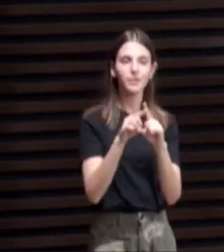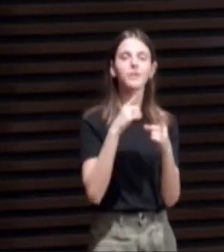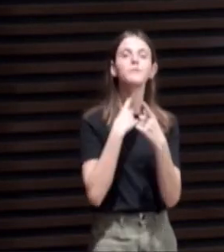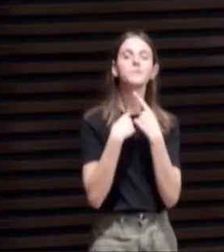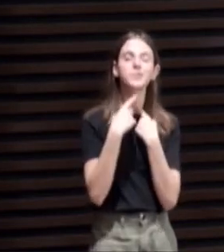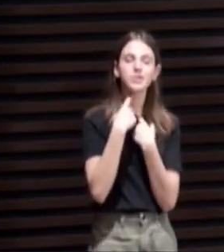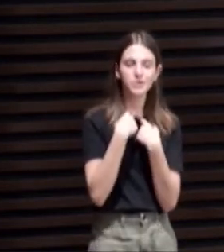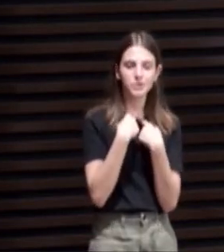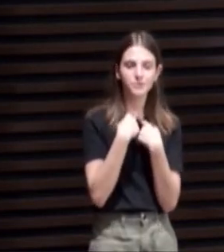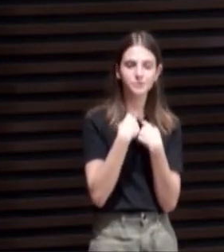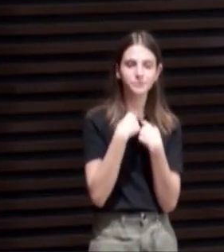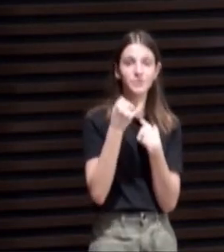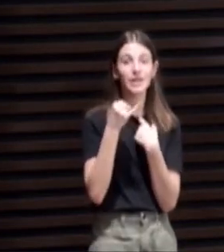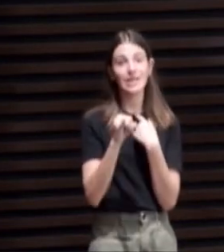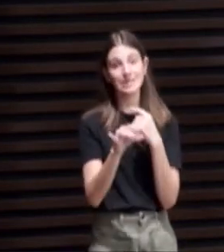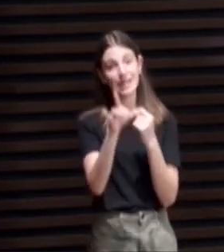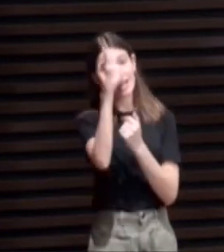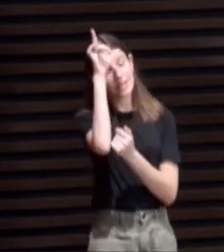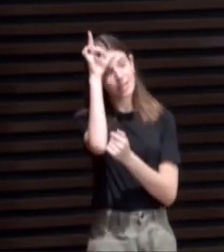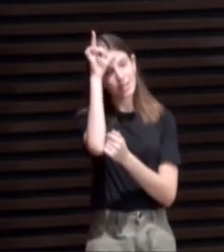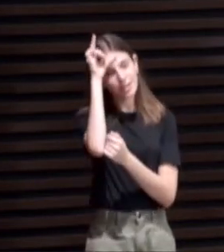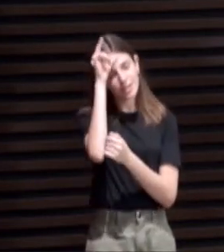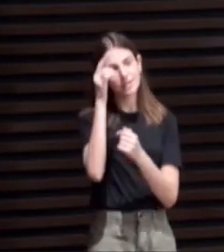Entende? Se a liderança da igreja deseja dinheiro,